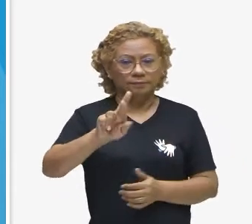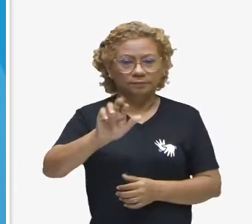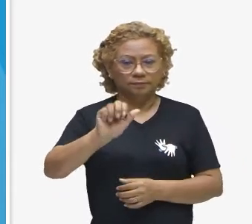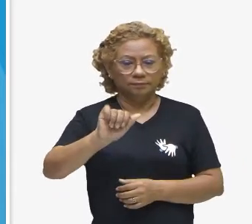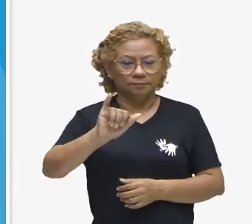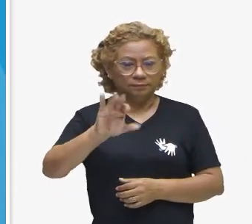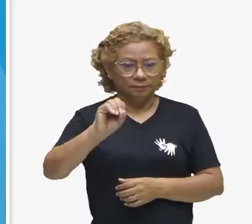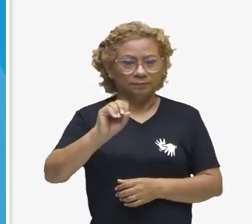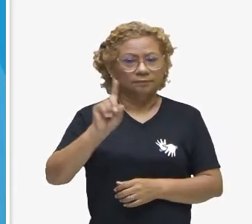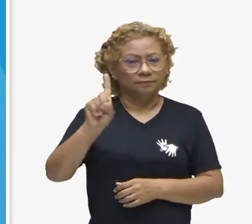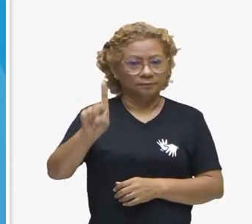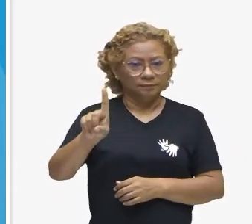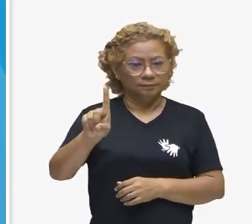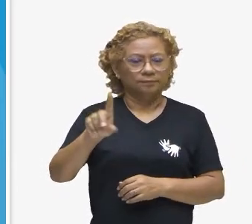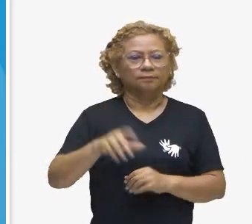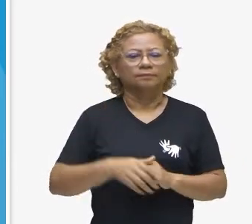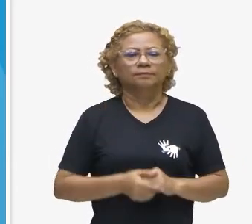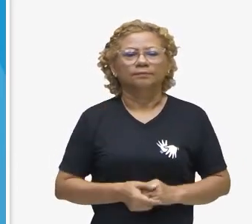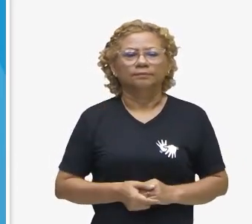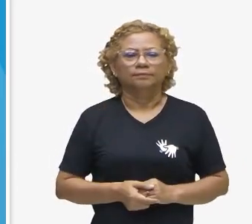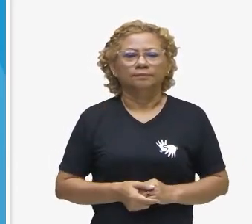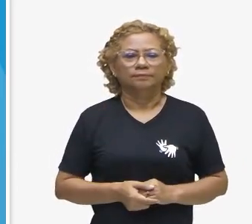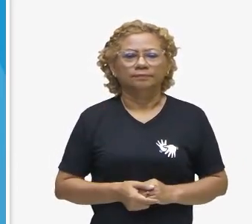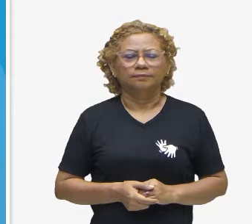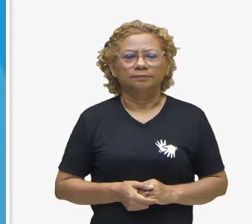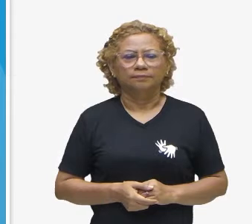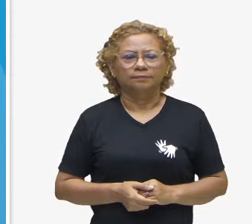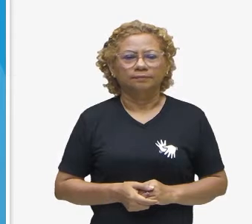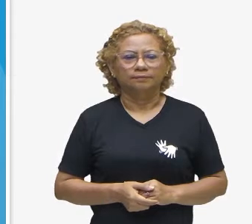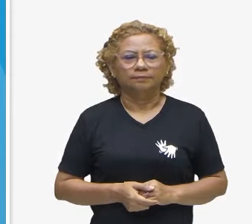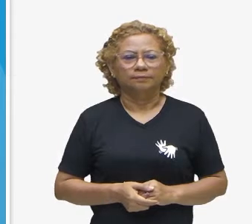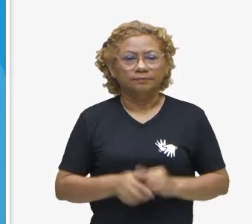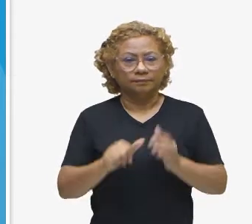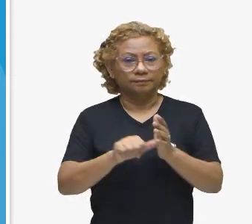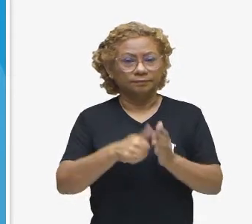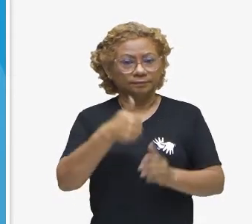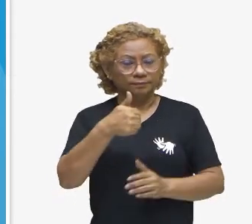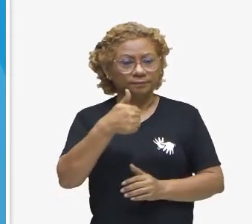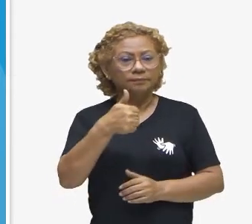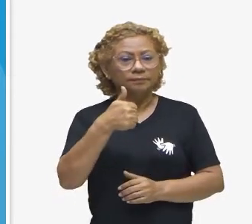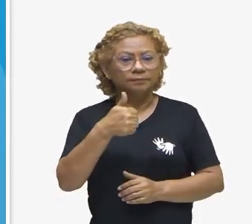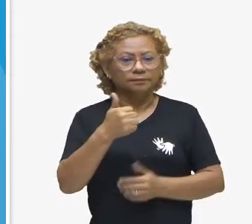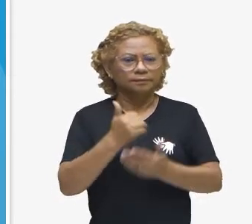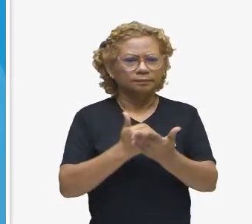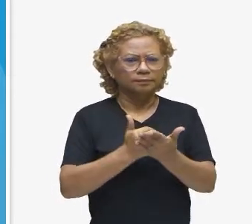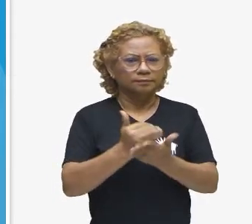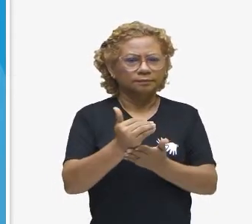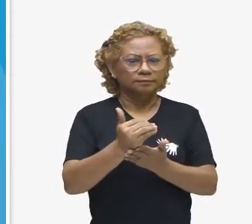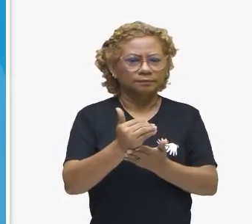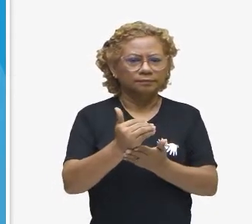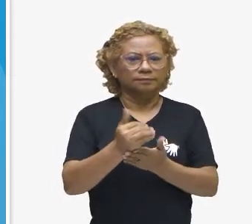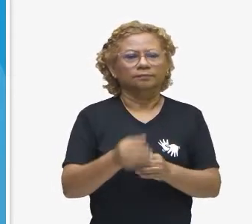Eu peguei esse raio, começando aqui da origem,